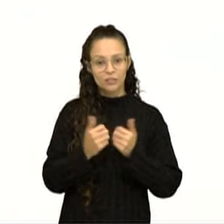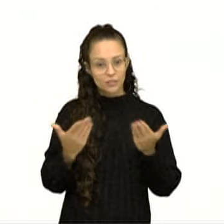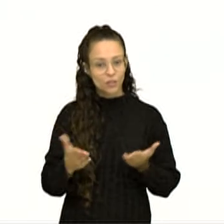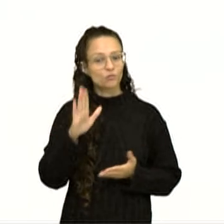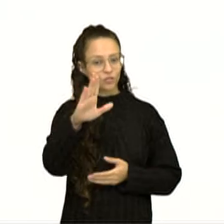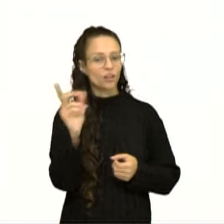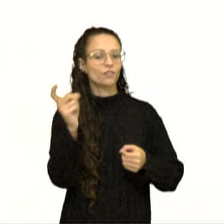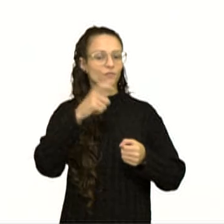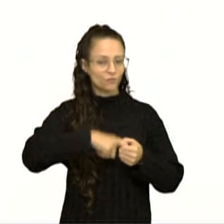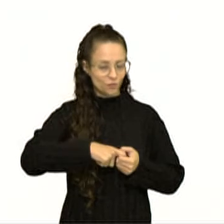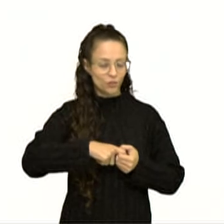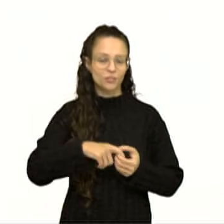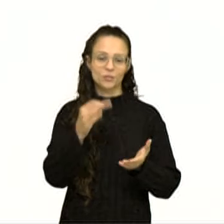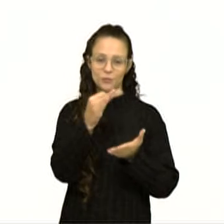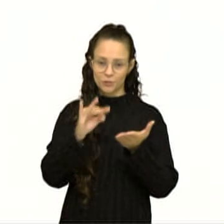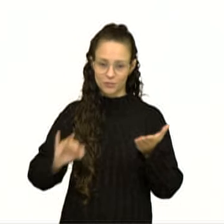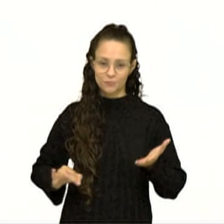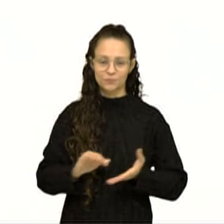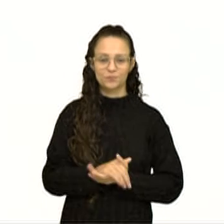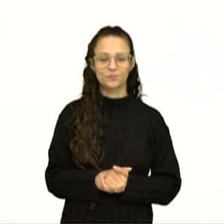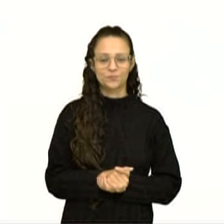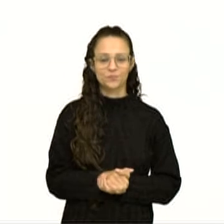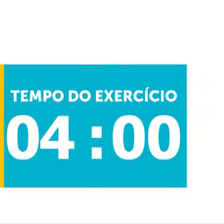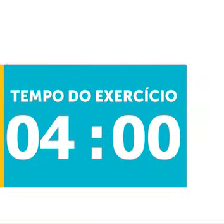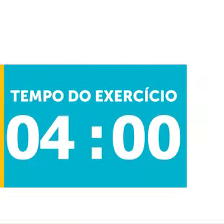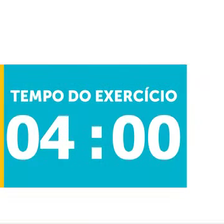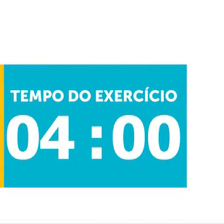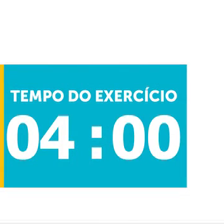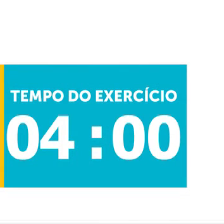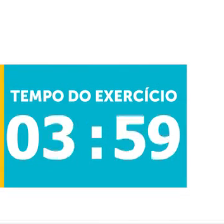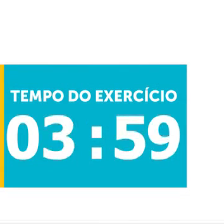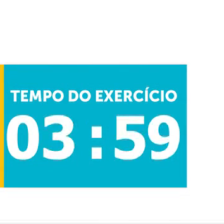já retornamos aqui para nossa correção.